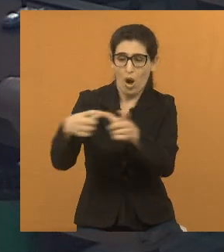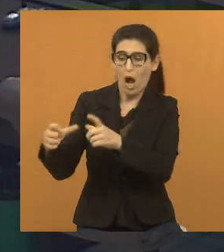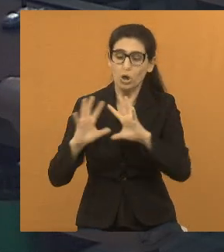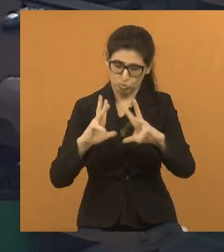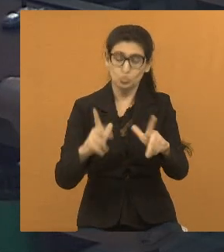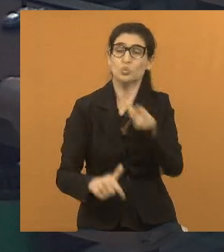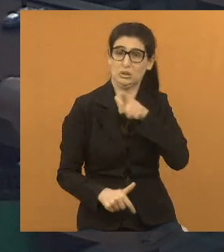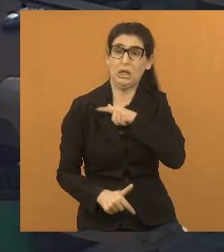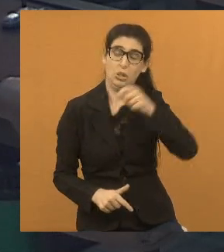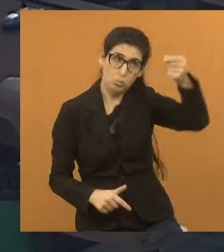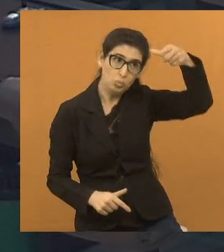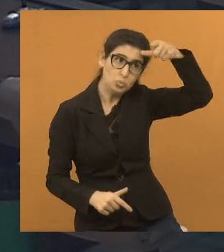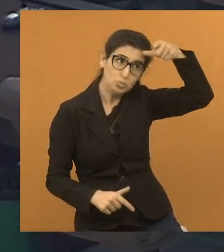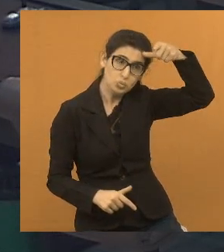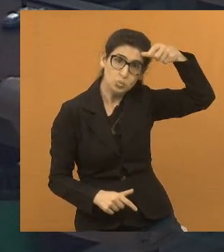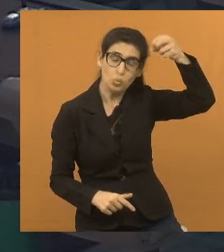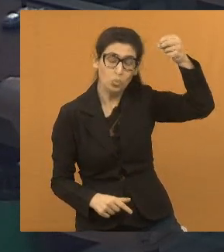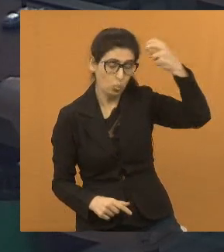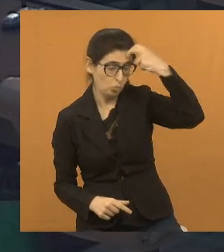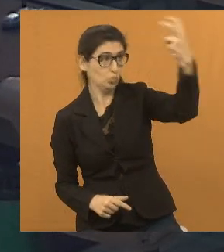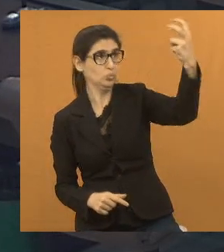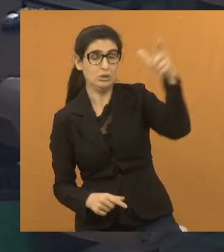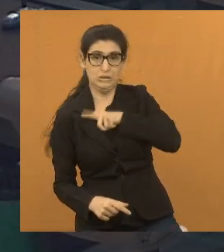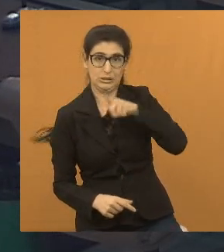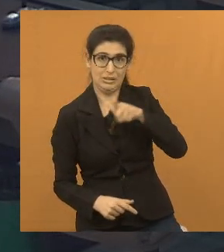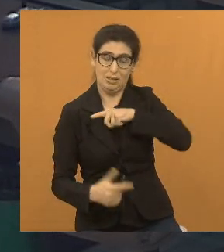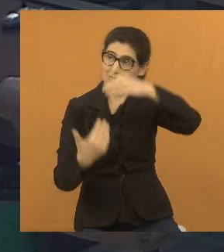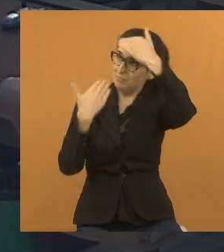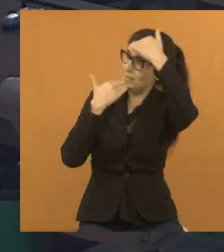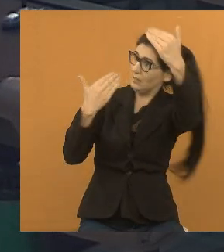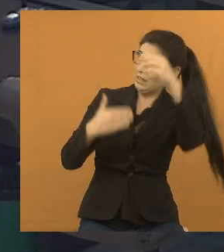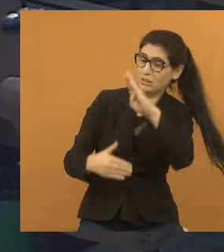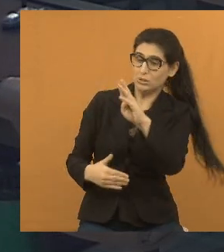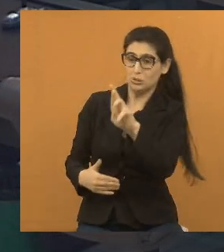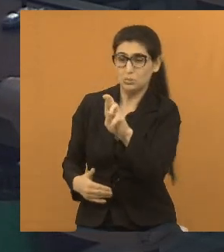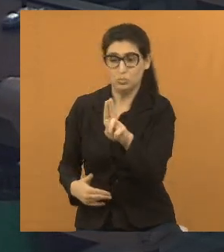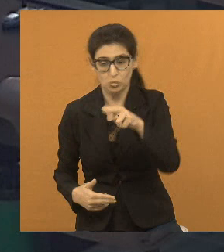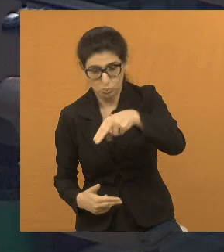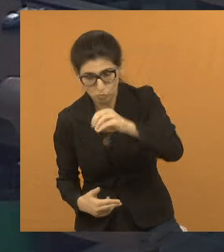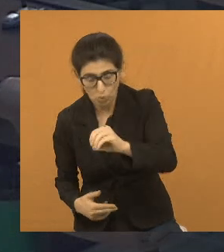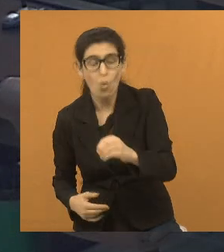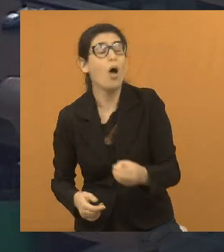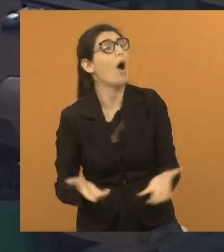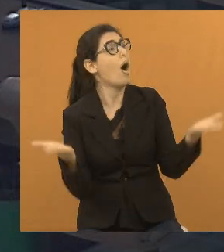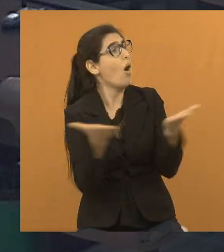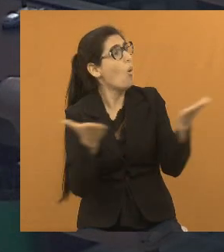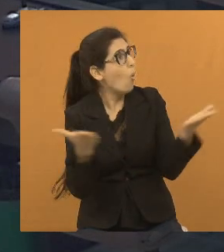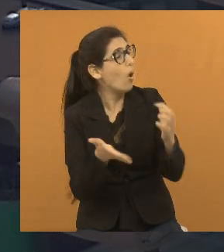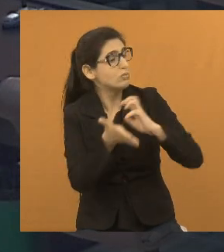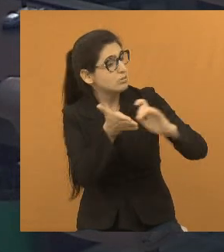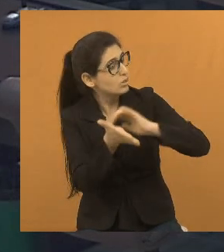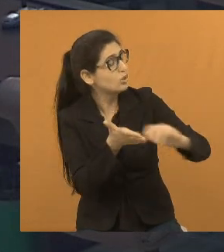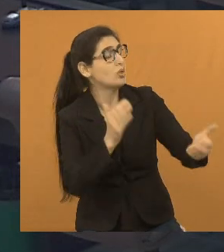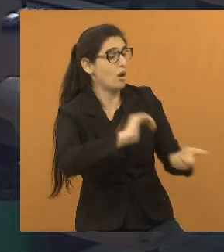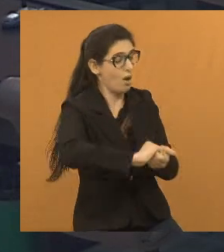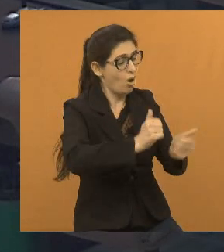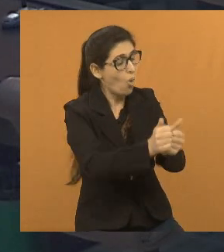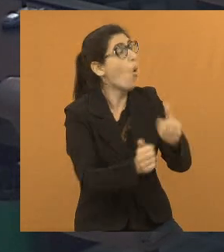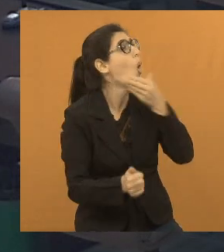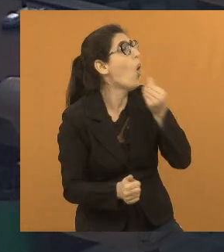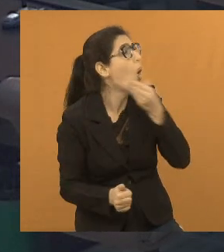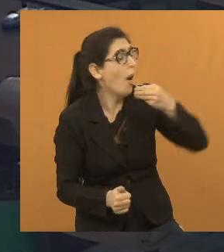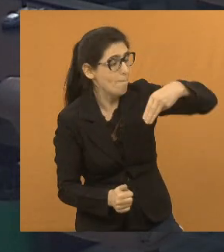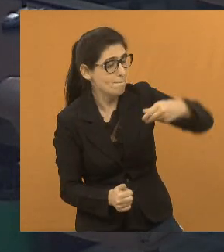Obrigado ao Bruno, da Fundação Cultural. E agora, complementando a resposta para a Samanta, o nosso secretário de Esportes, Marcelo.